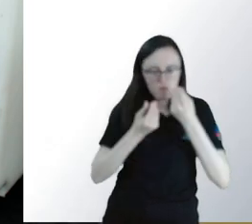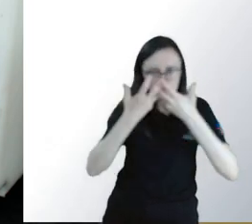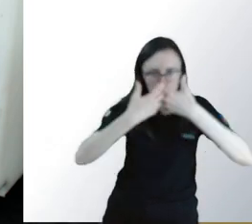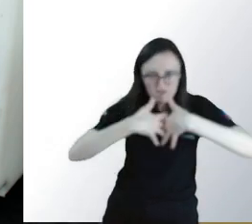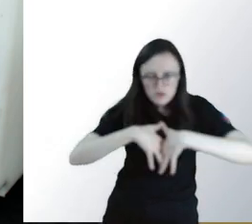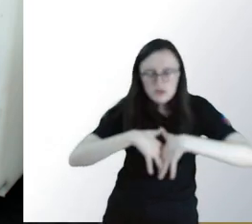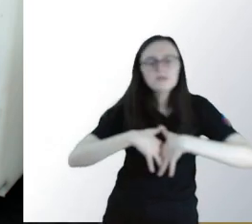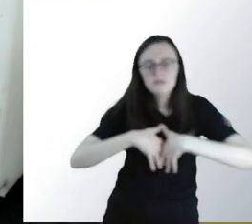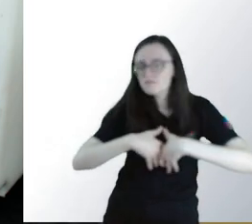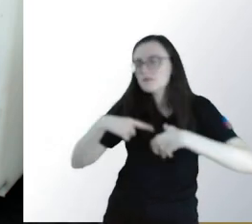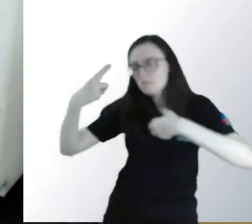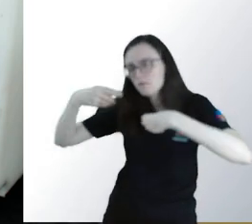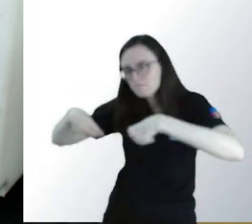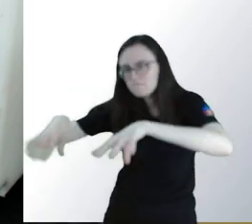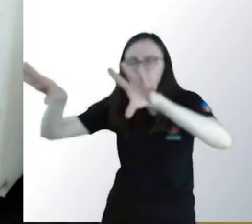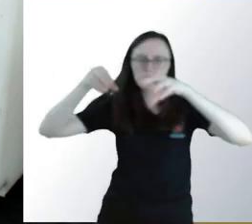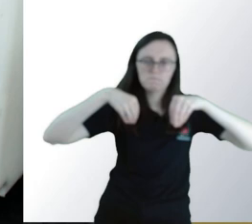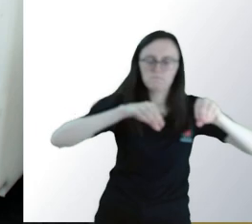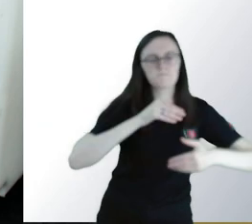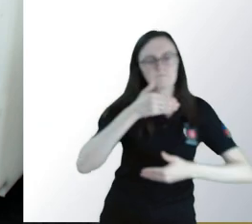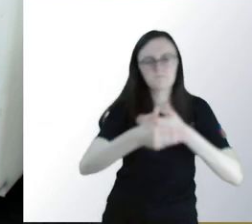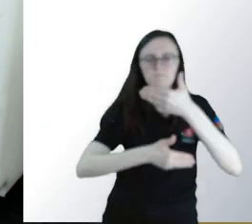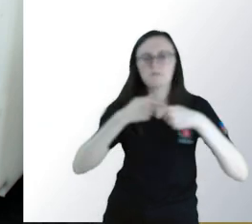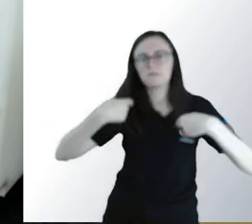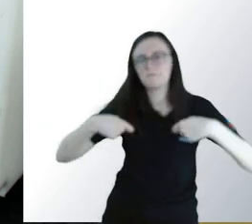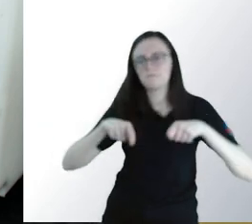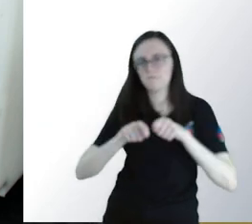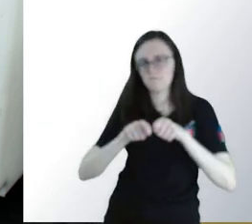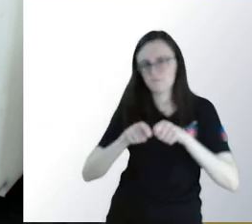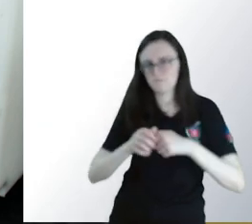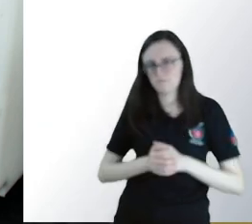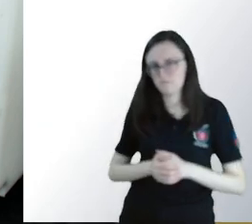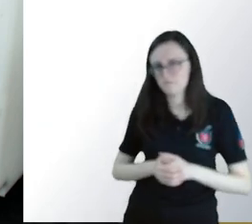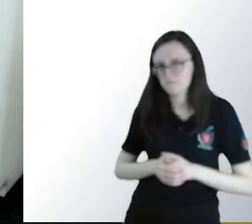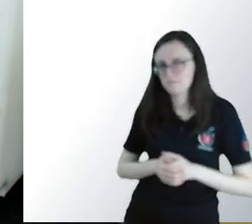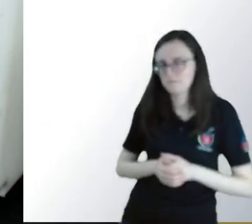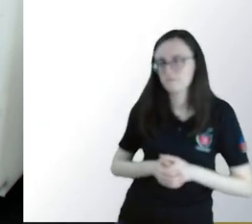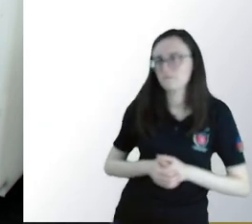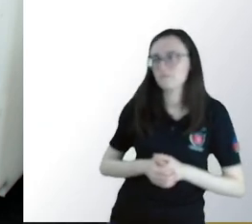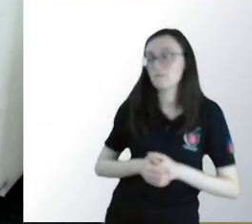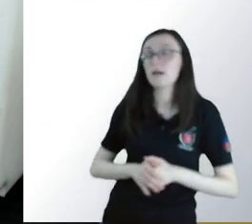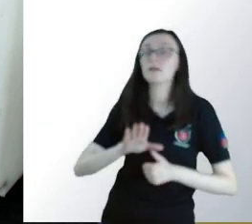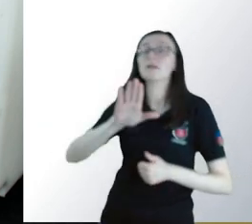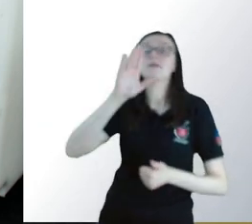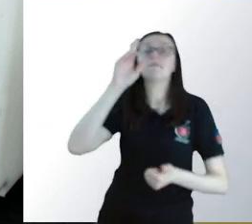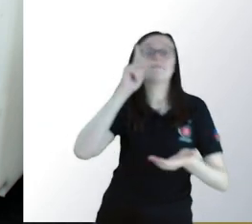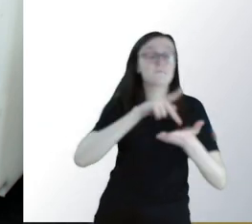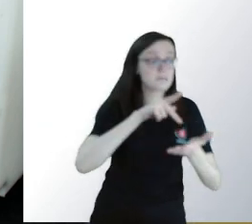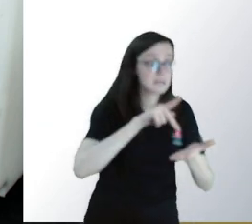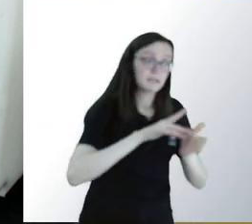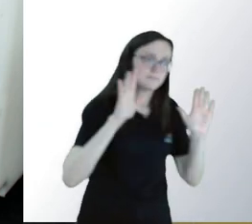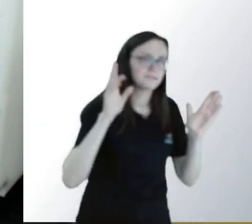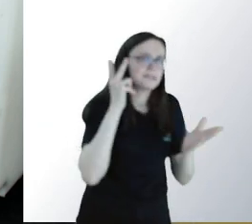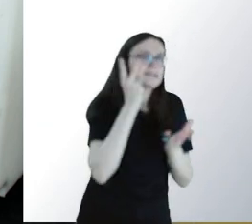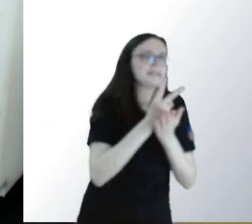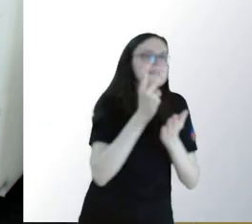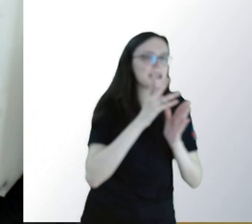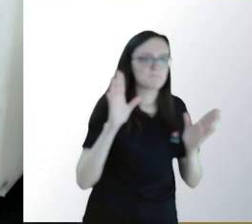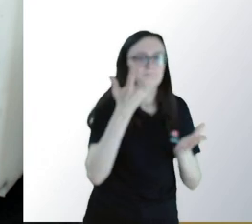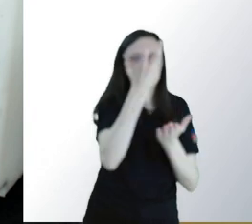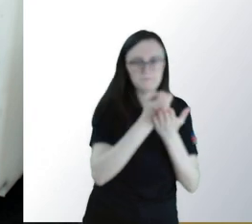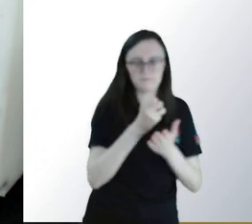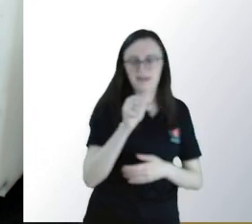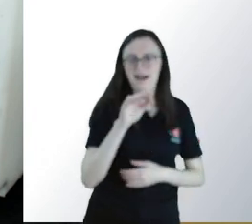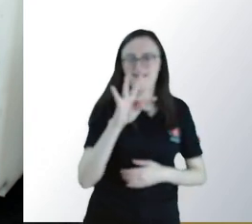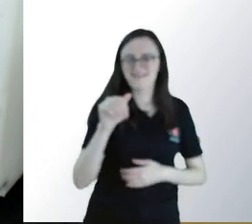ali, e, eventualmente, os encaminhamentos para as aplicações necessárias. E nunca, sempre, né, registrar em